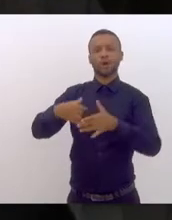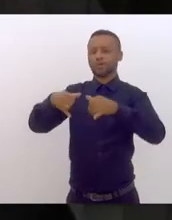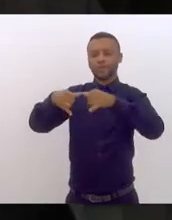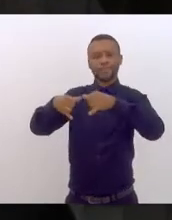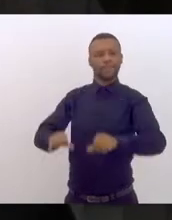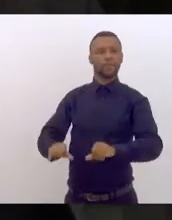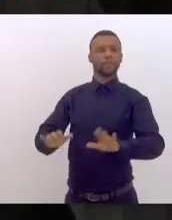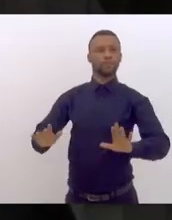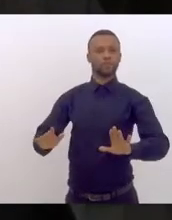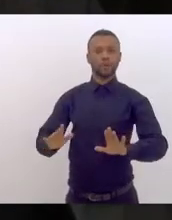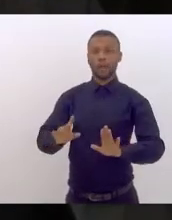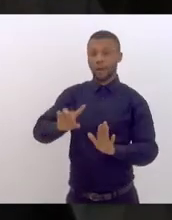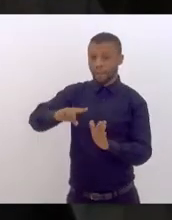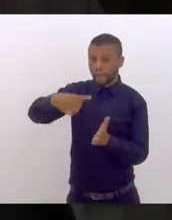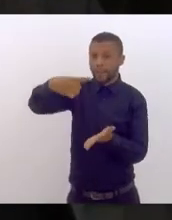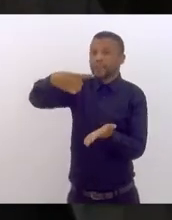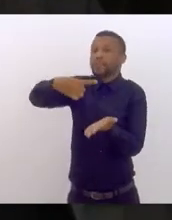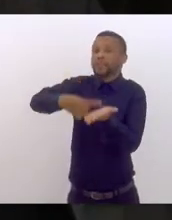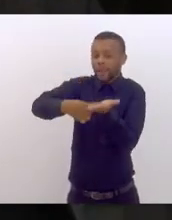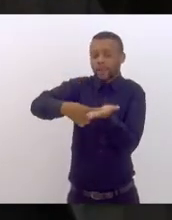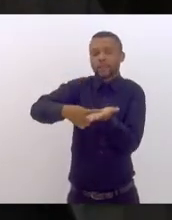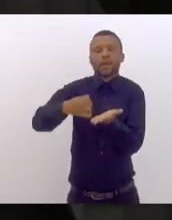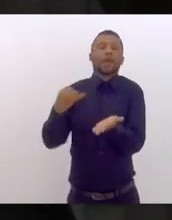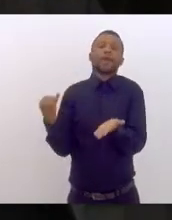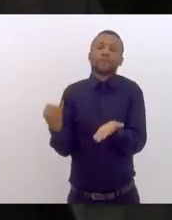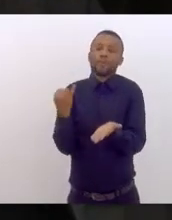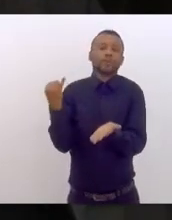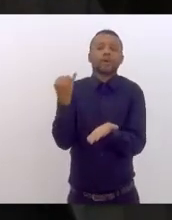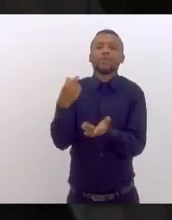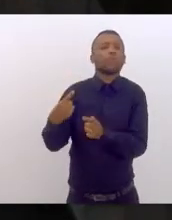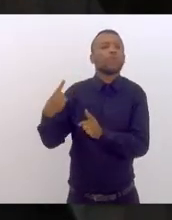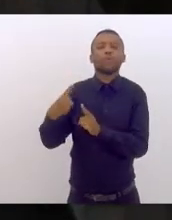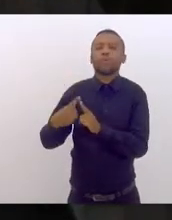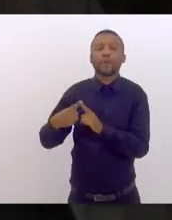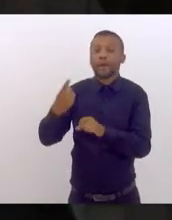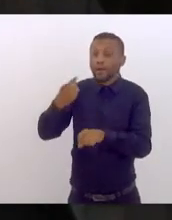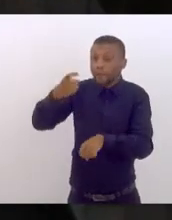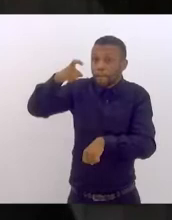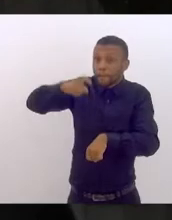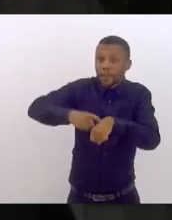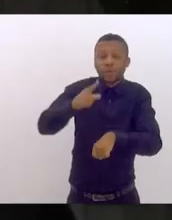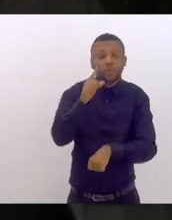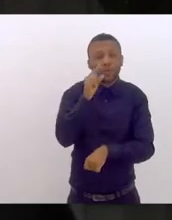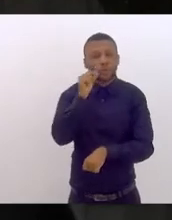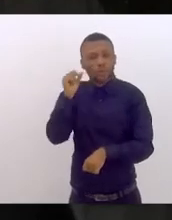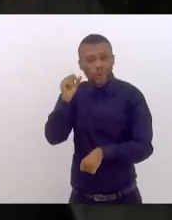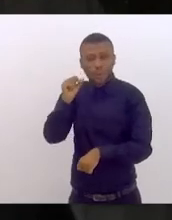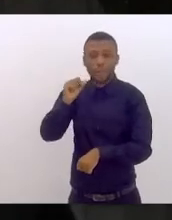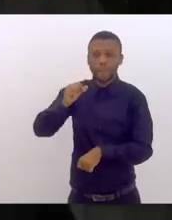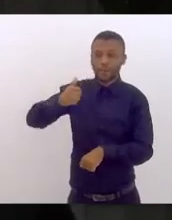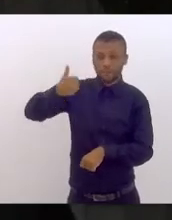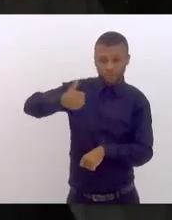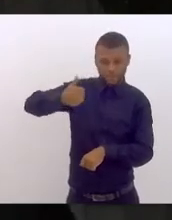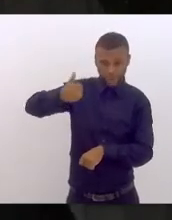uma data importante porque foi no momento que Dom Pedro primeiro